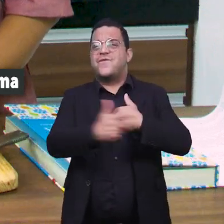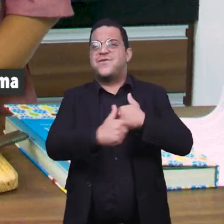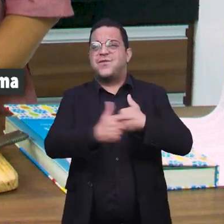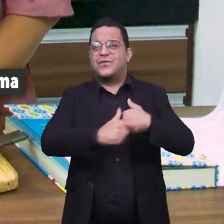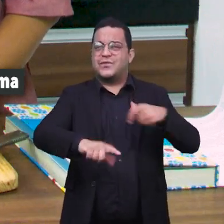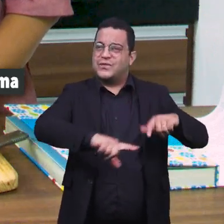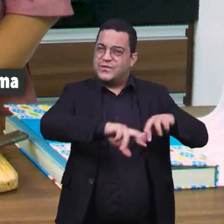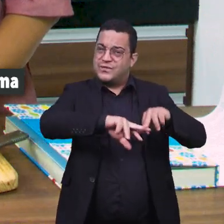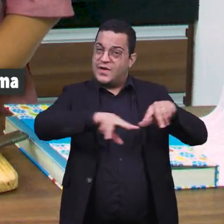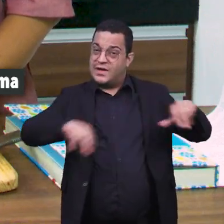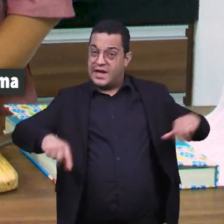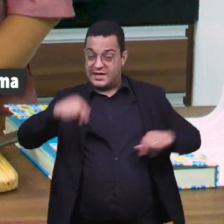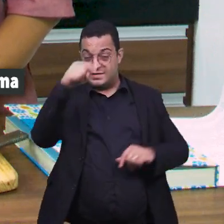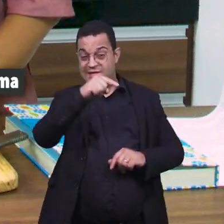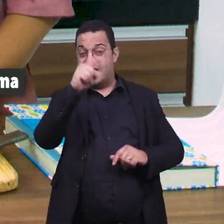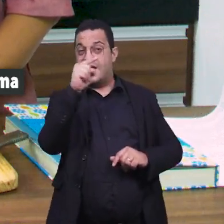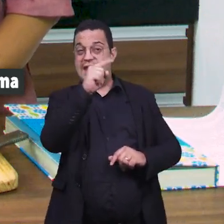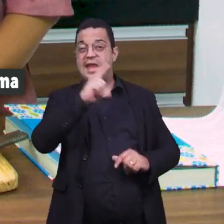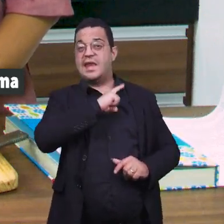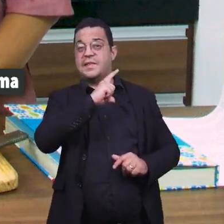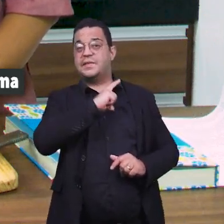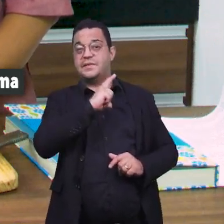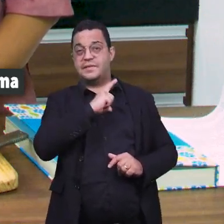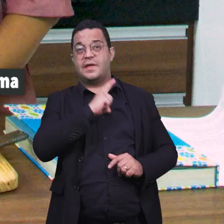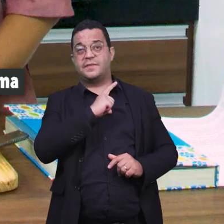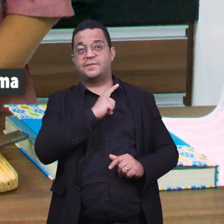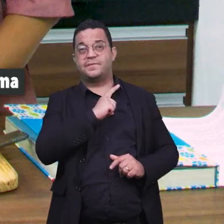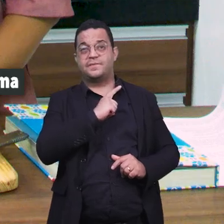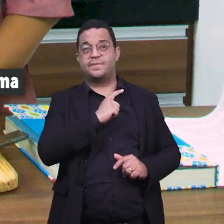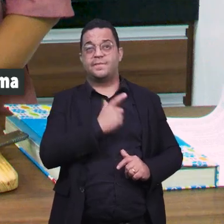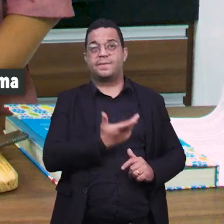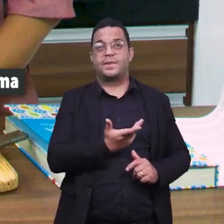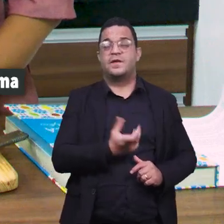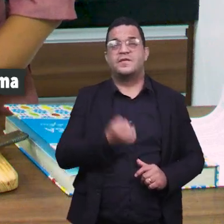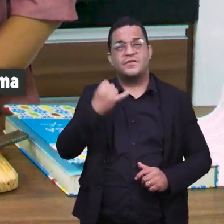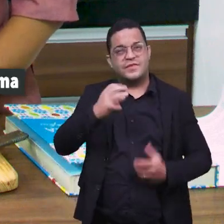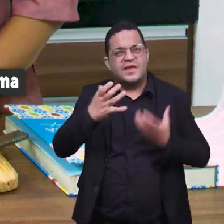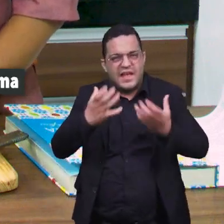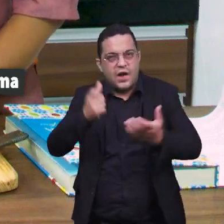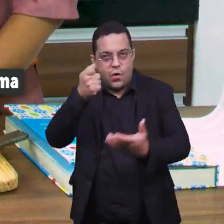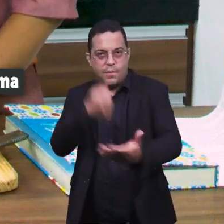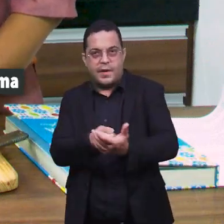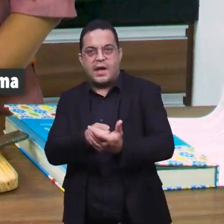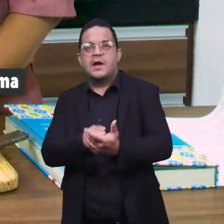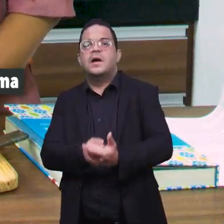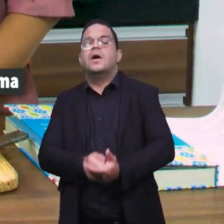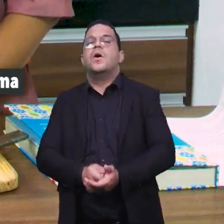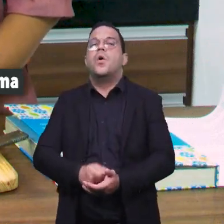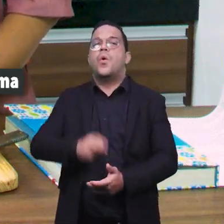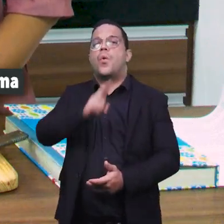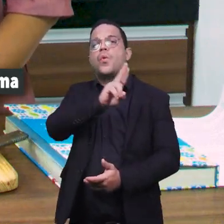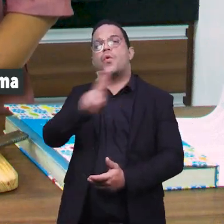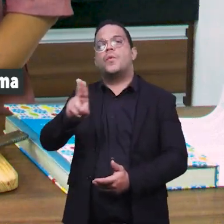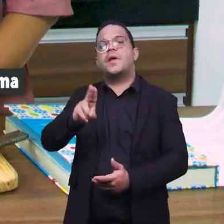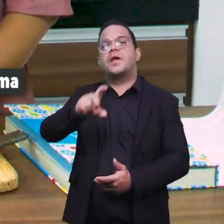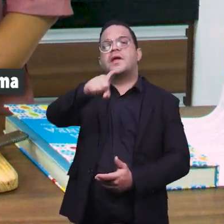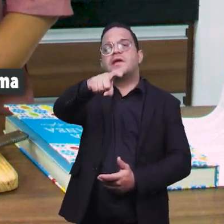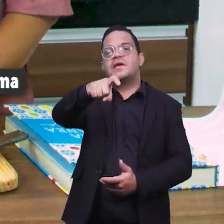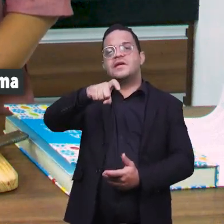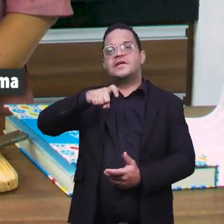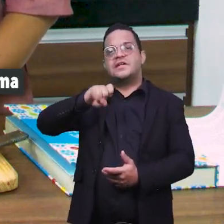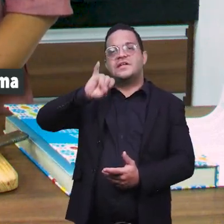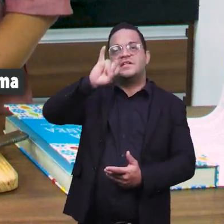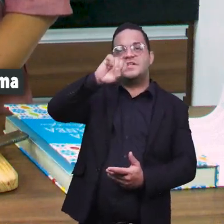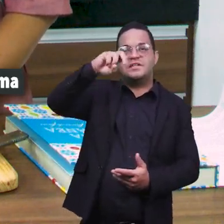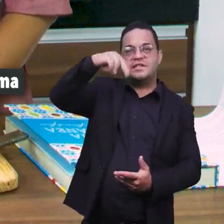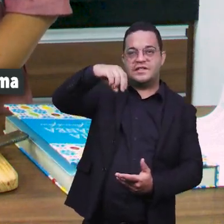um utensílio só. Então, esse é o caso aqui do chinois. Se for numa loja comprar, você procura por chinois. Ou então